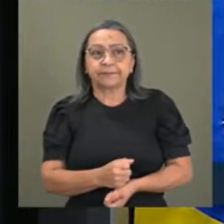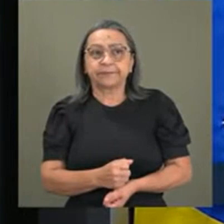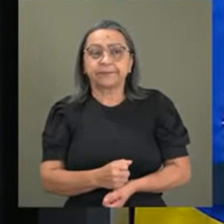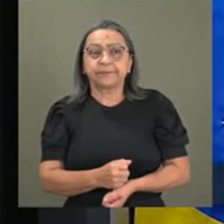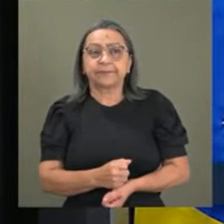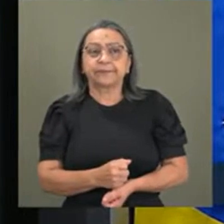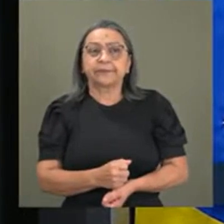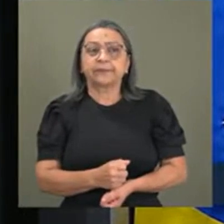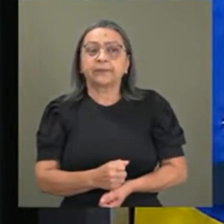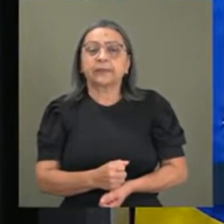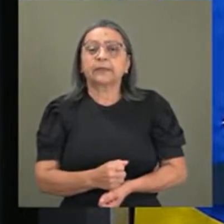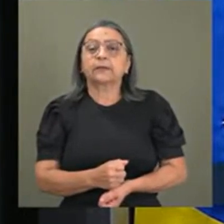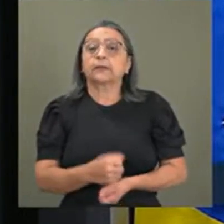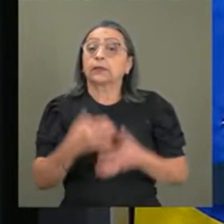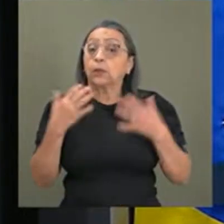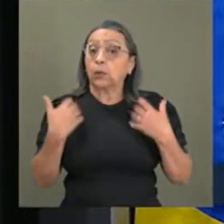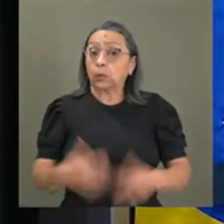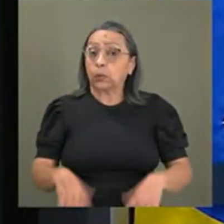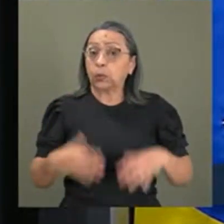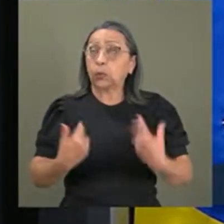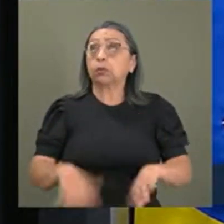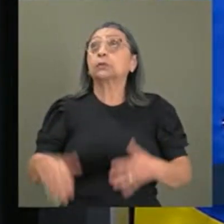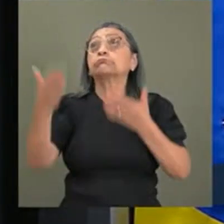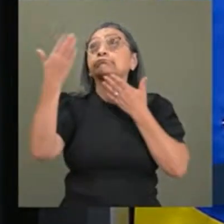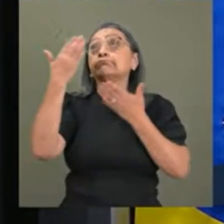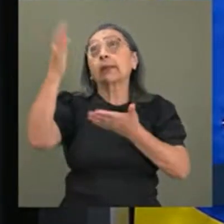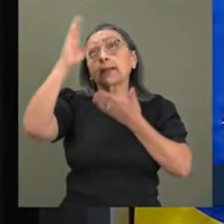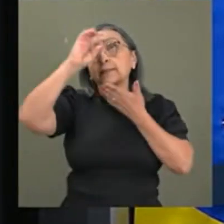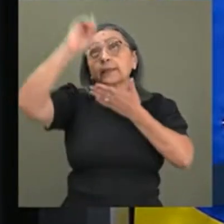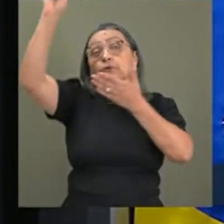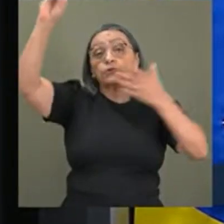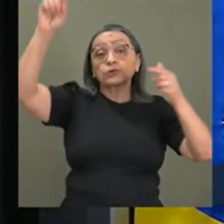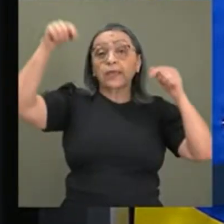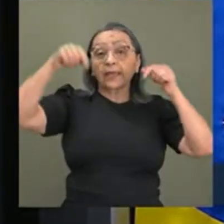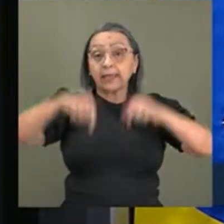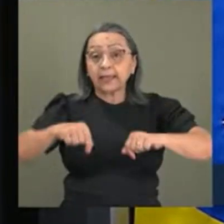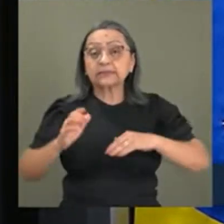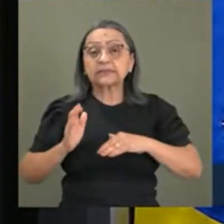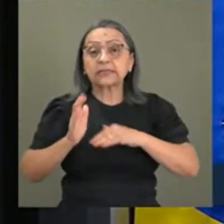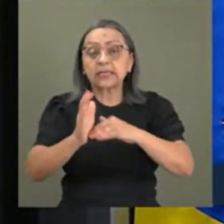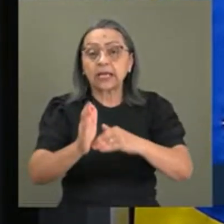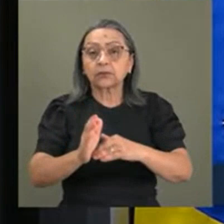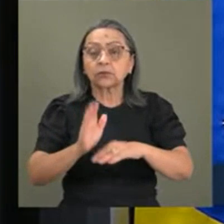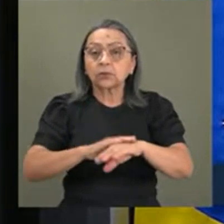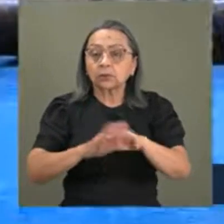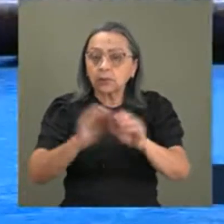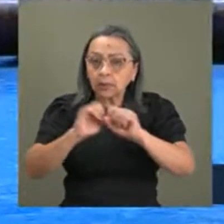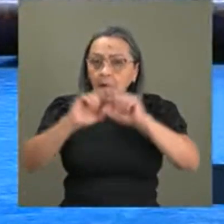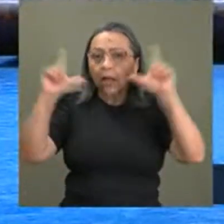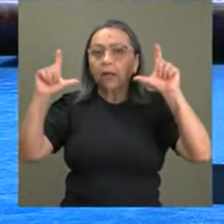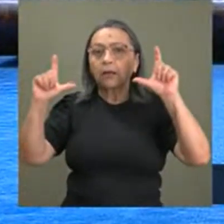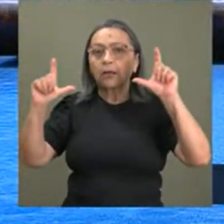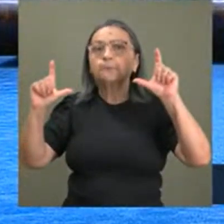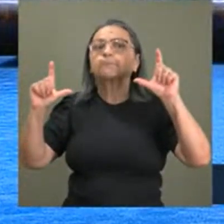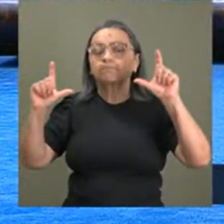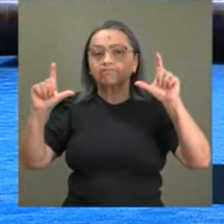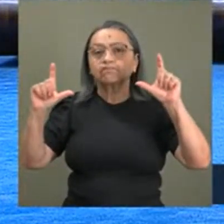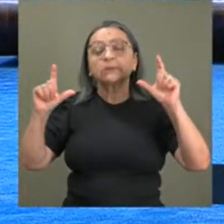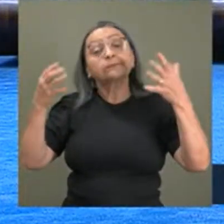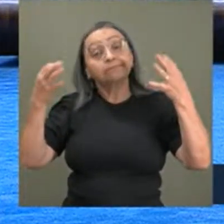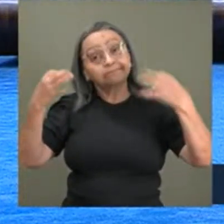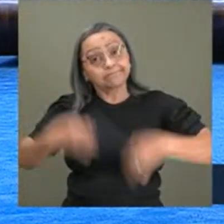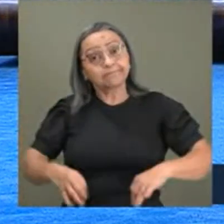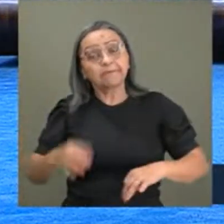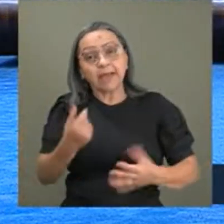encerrar. Graças a Deus, esse Senado da República se levantou e